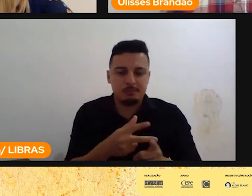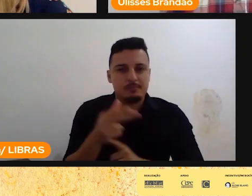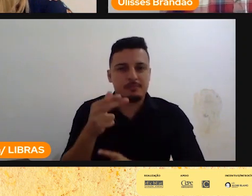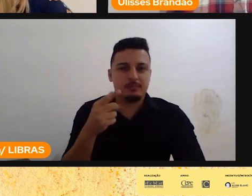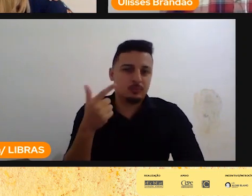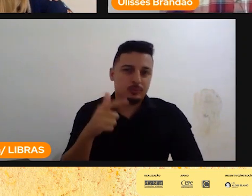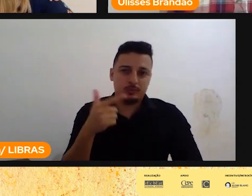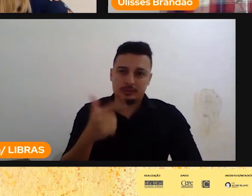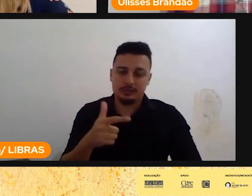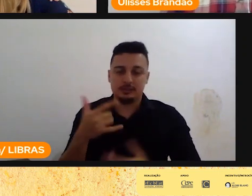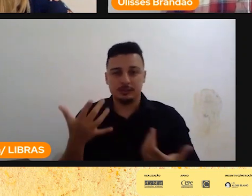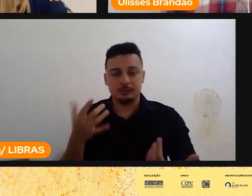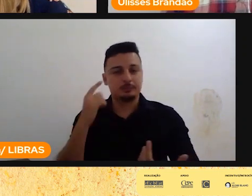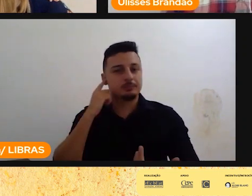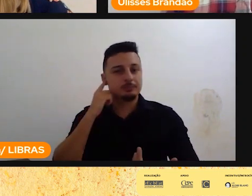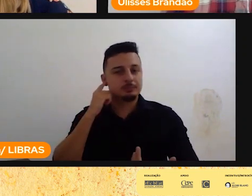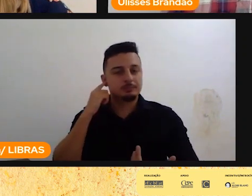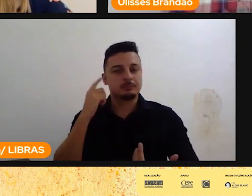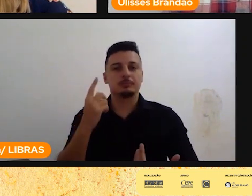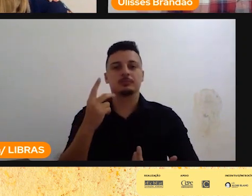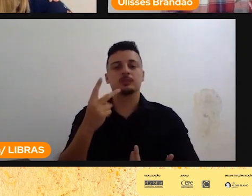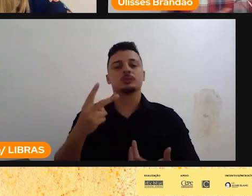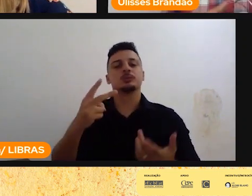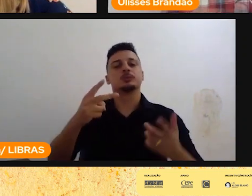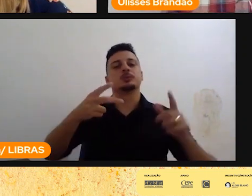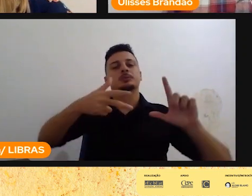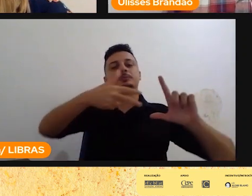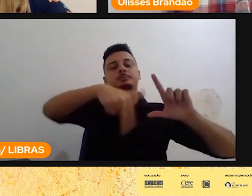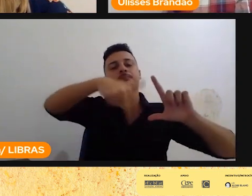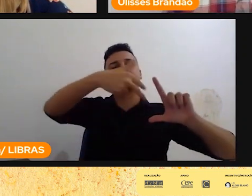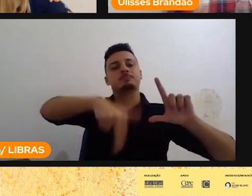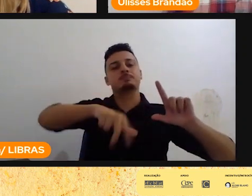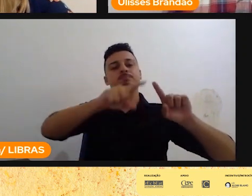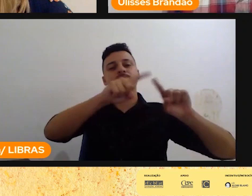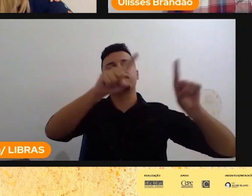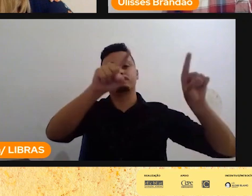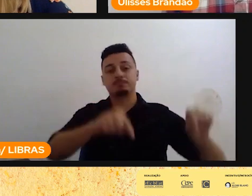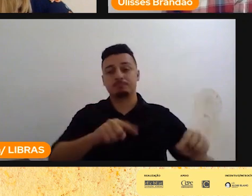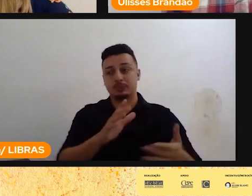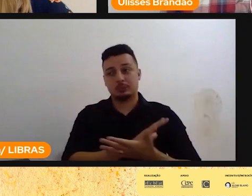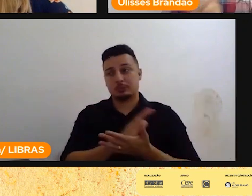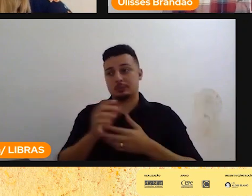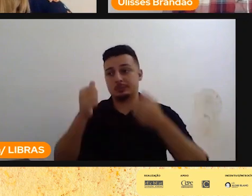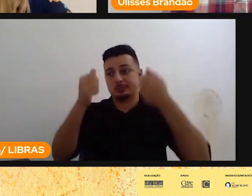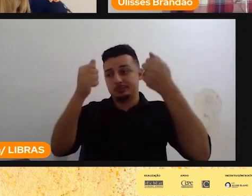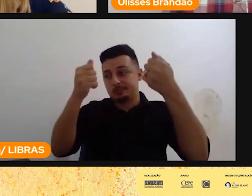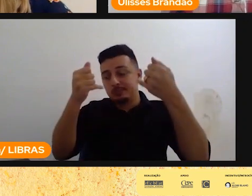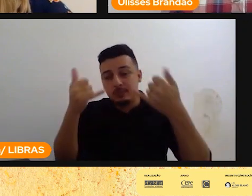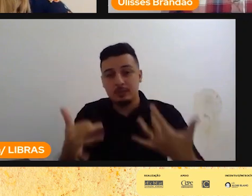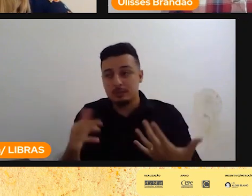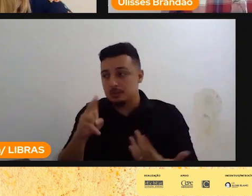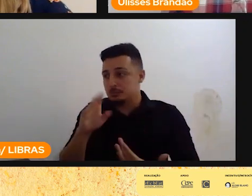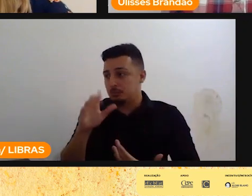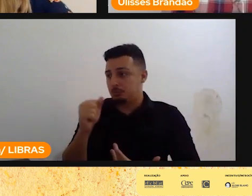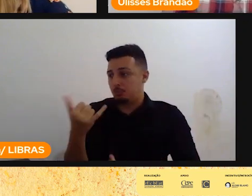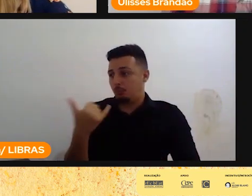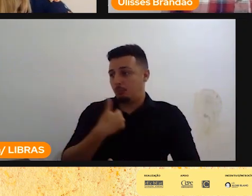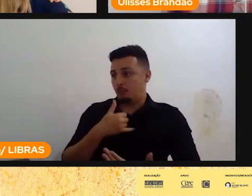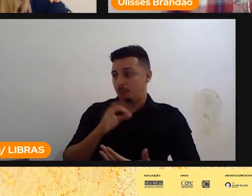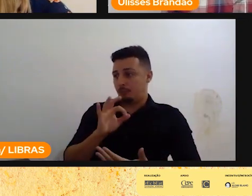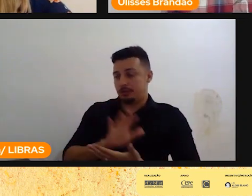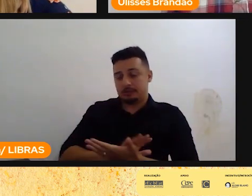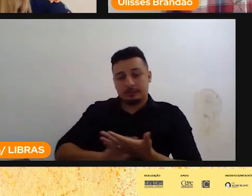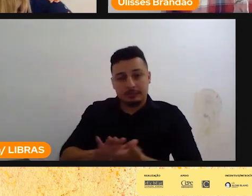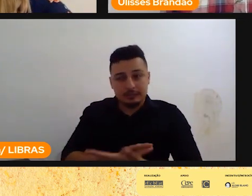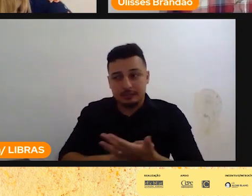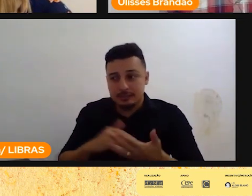projetos na final também, e por algum motivo que eles nunca explicaram, nenhum foi aprovado. Ou seja, eles criaram uma linha específica para animação, mas no final de